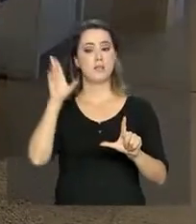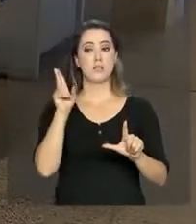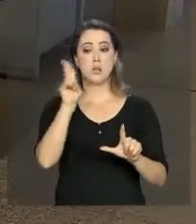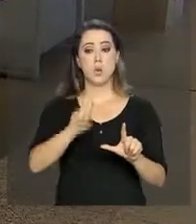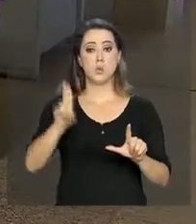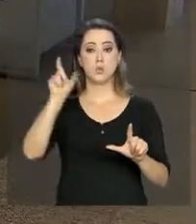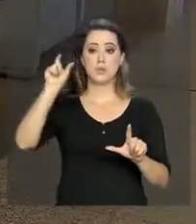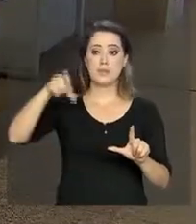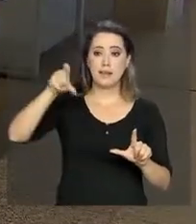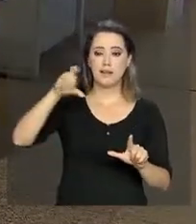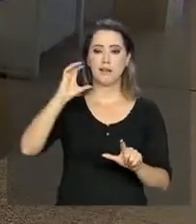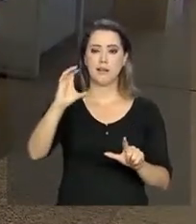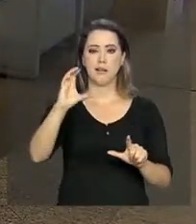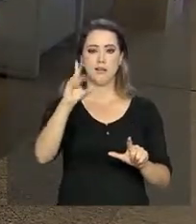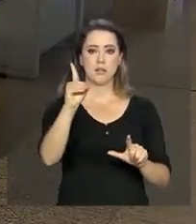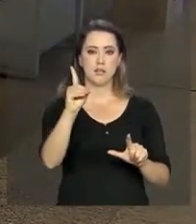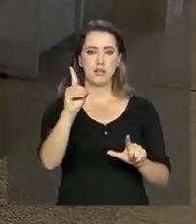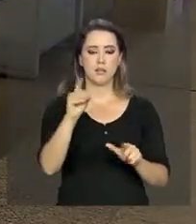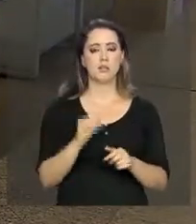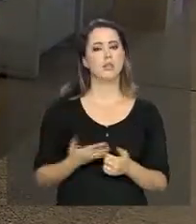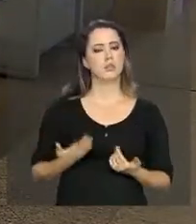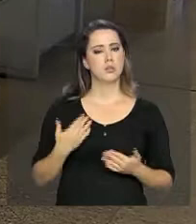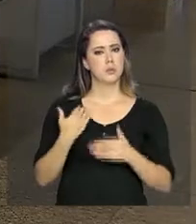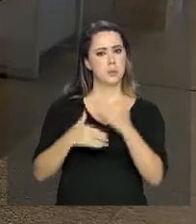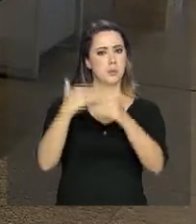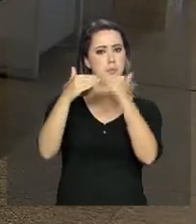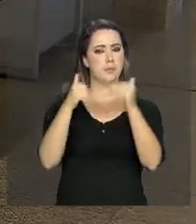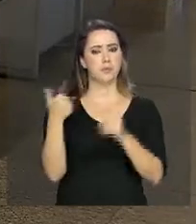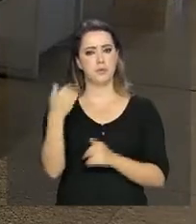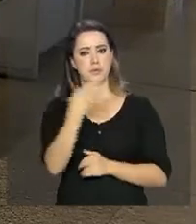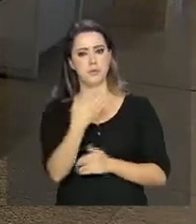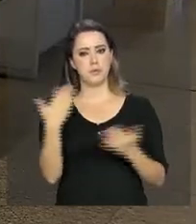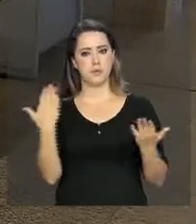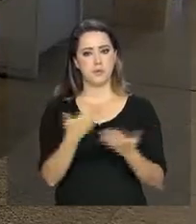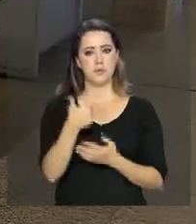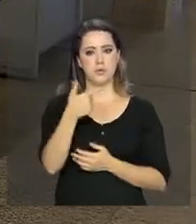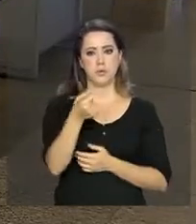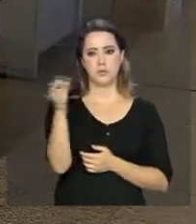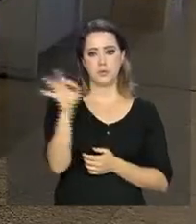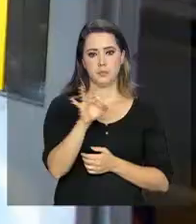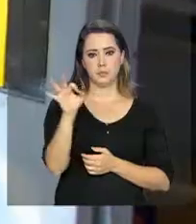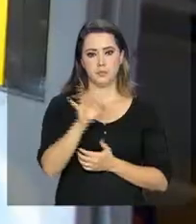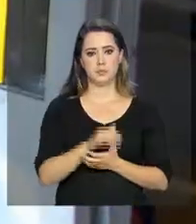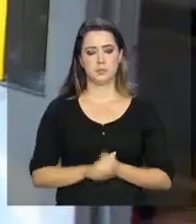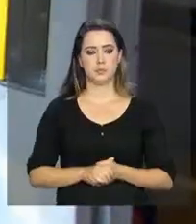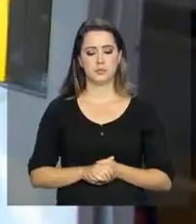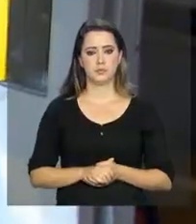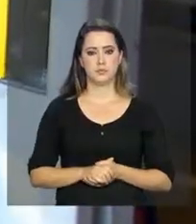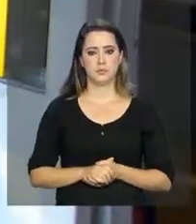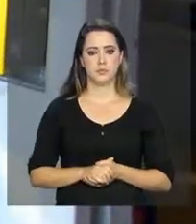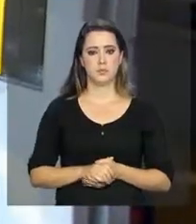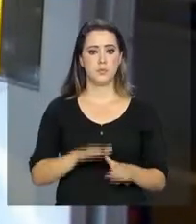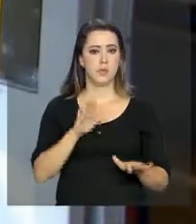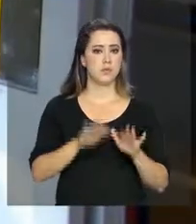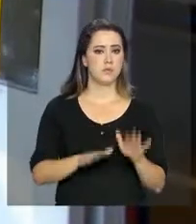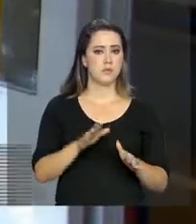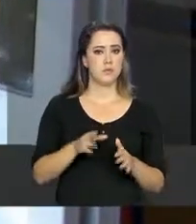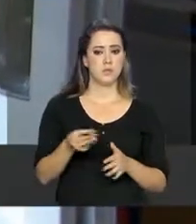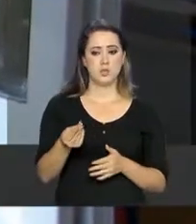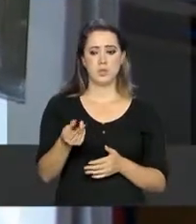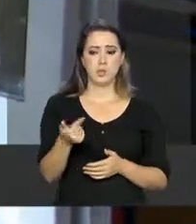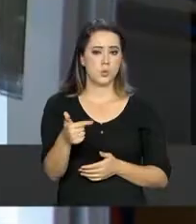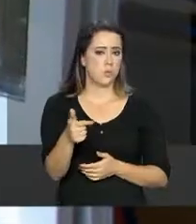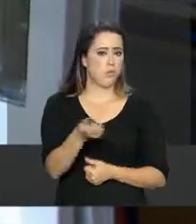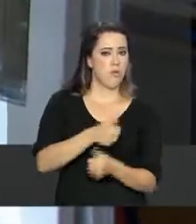pagamento com cartão de débito que passou de 14 para 20 por cento às vezes não tem troco também já facilita o